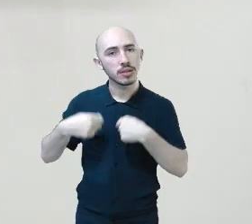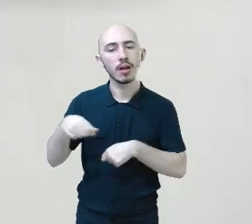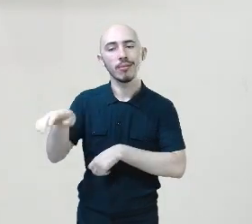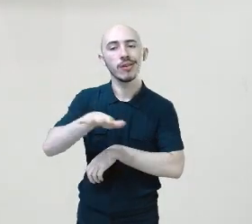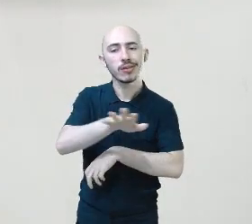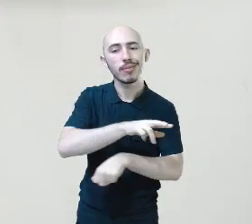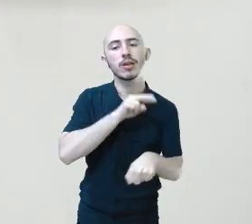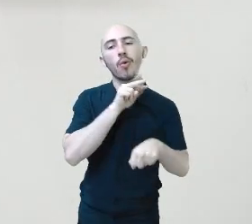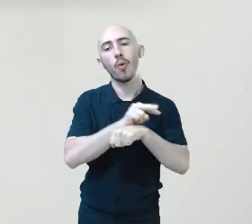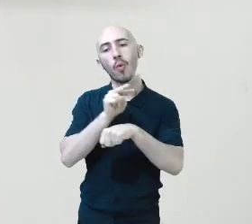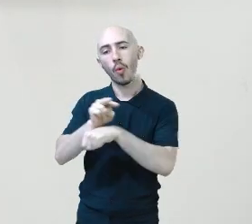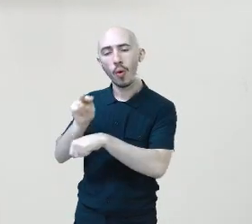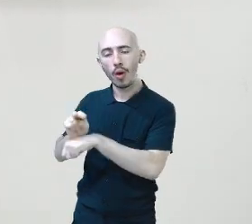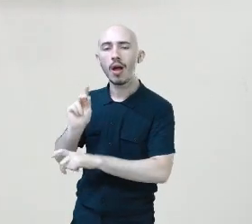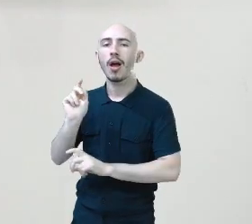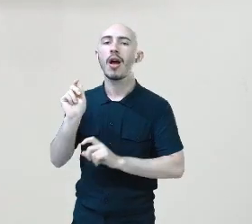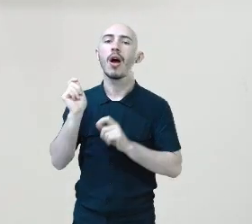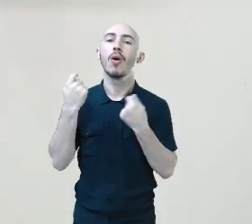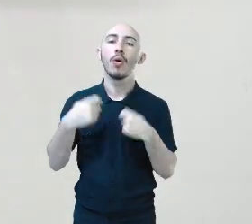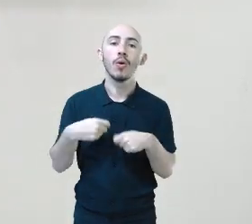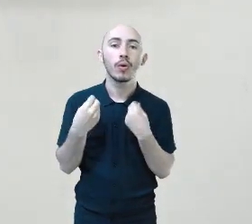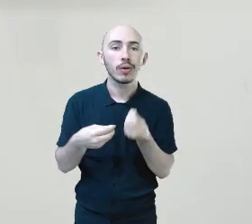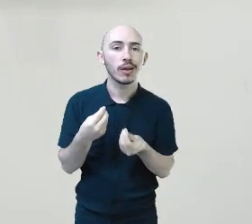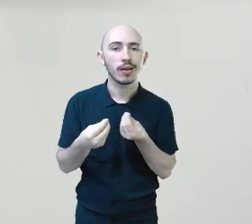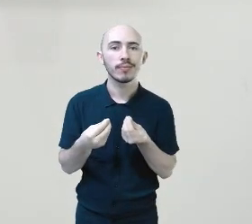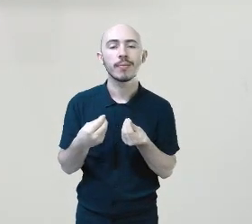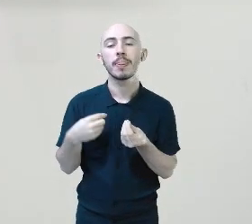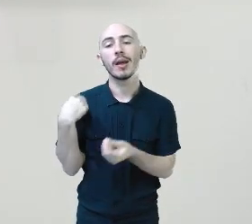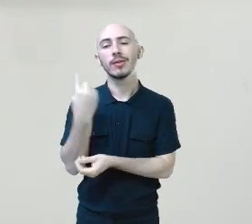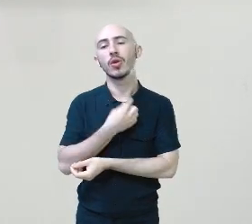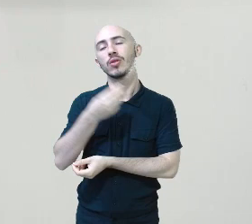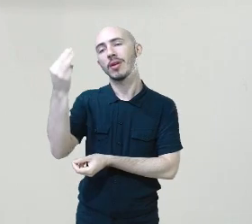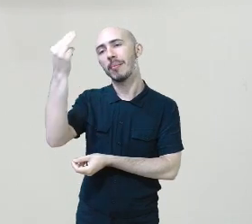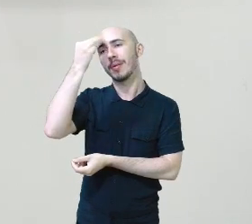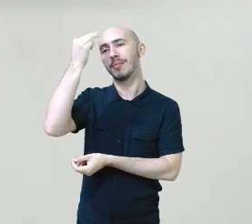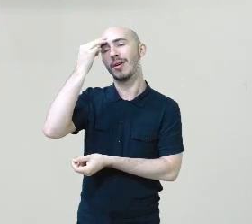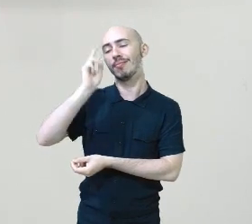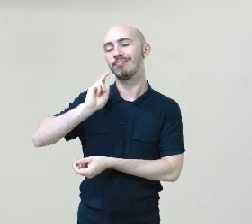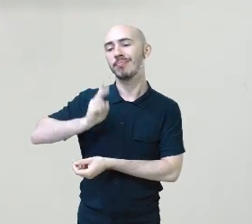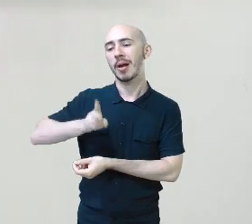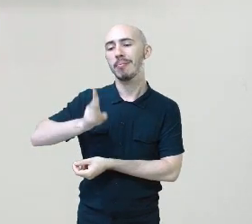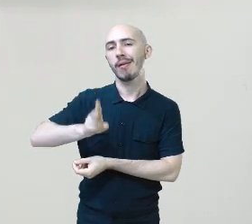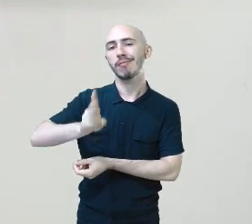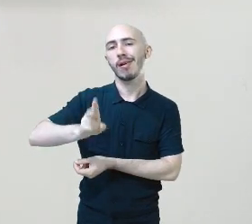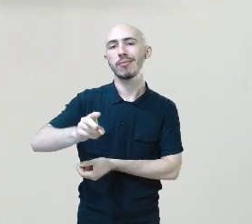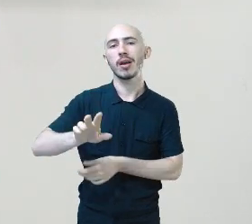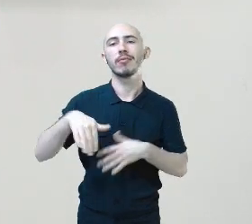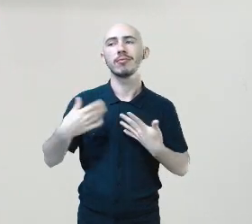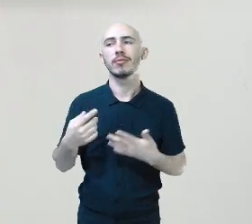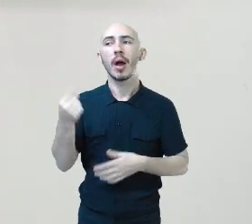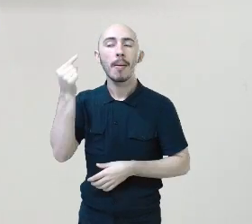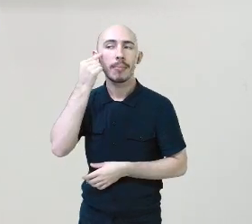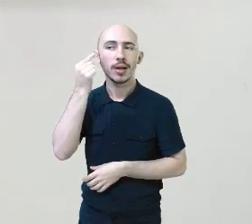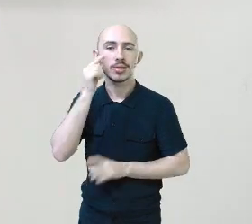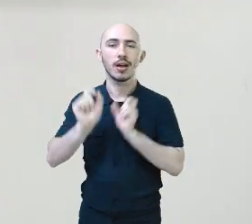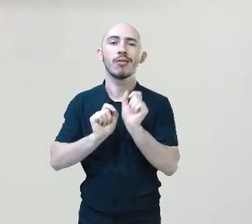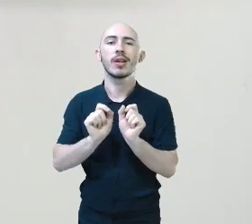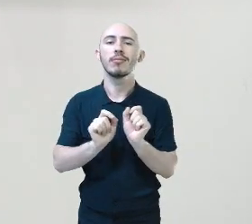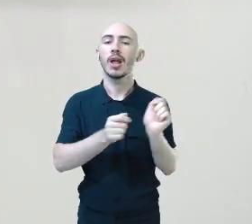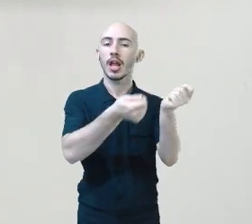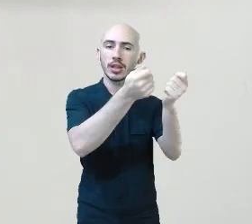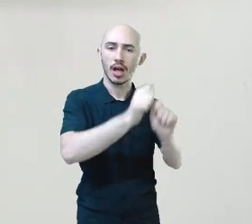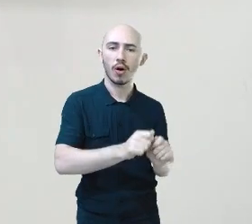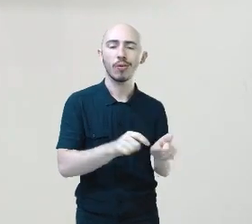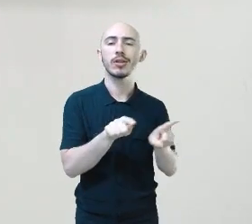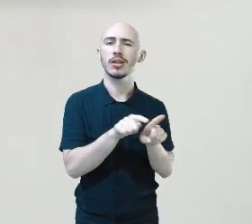espaços para que a gente tenha a nossa memória viva. Pensar na obra, mas